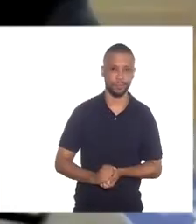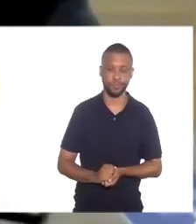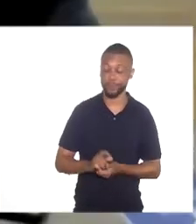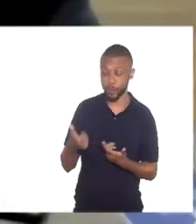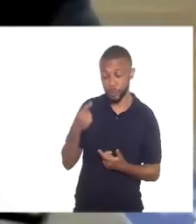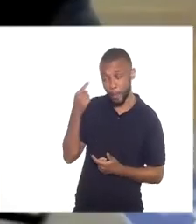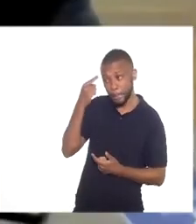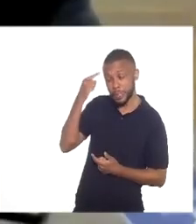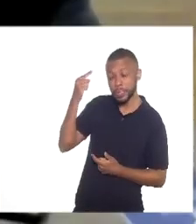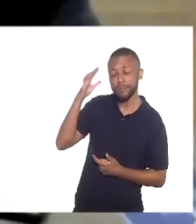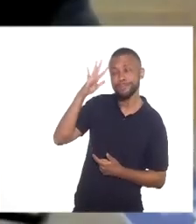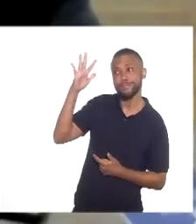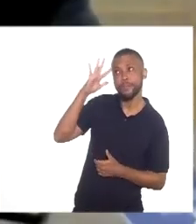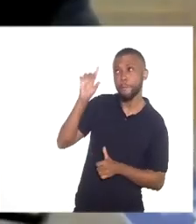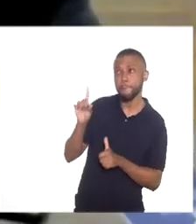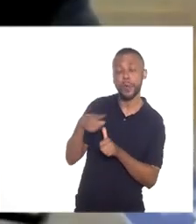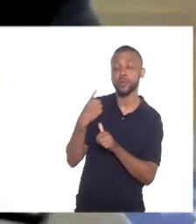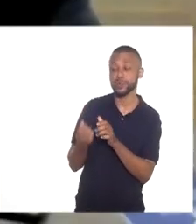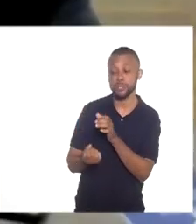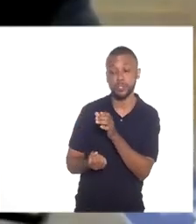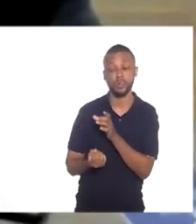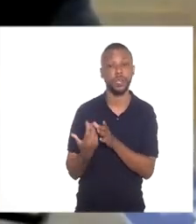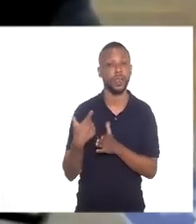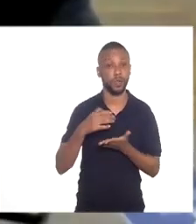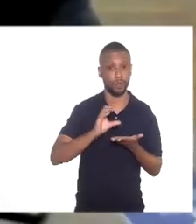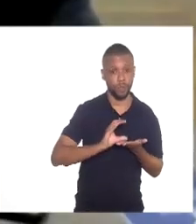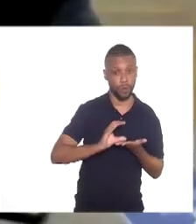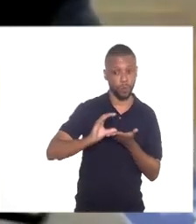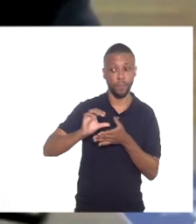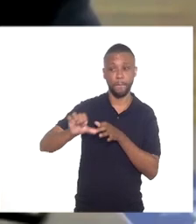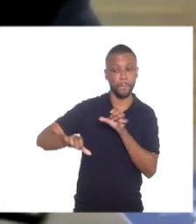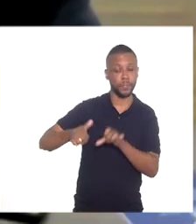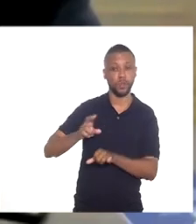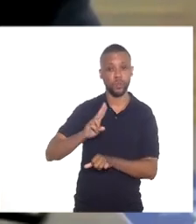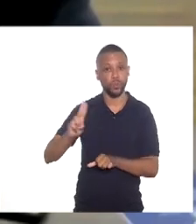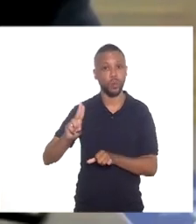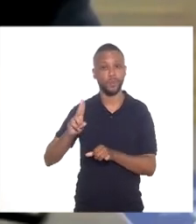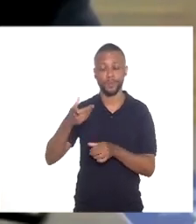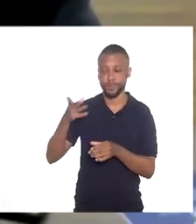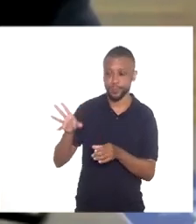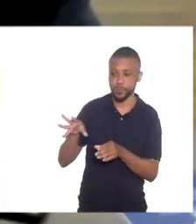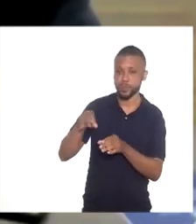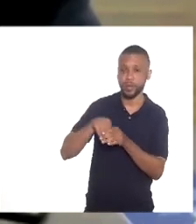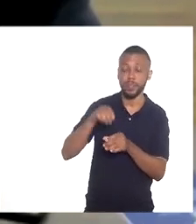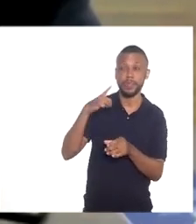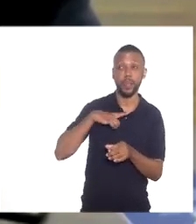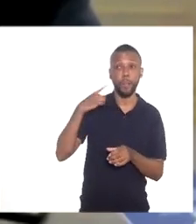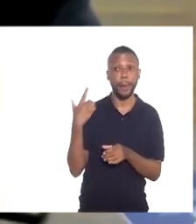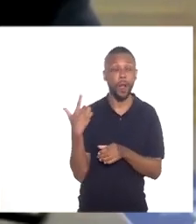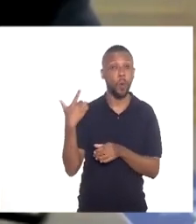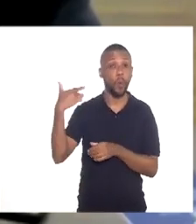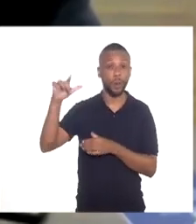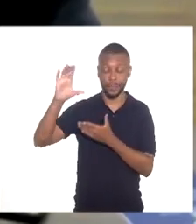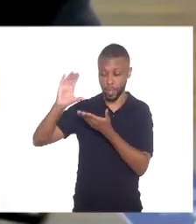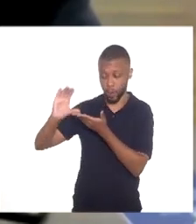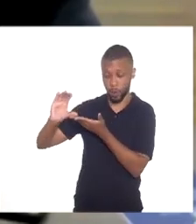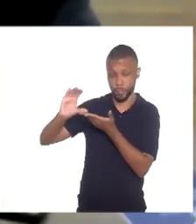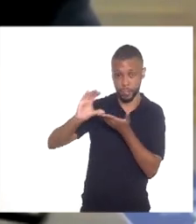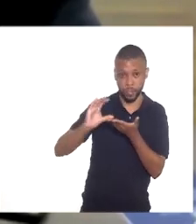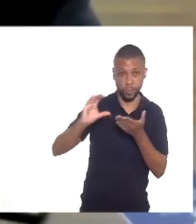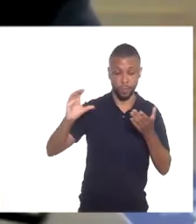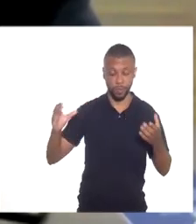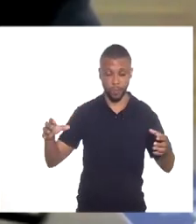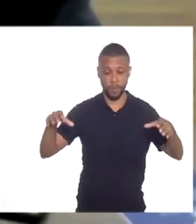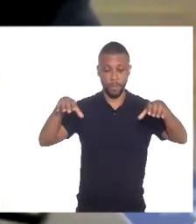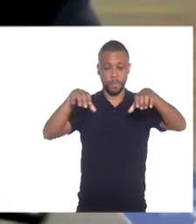primeiro momento de transformar alguma comissão, de mudar o nome, incorporar uma a outra e a gente trabalhar com a